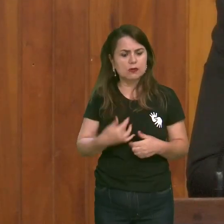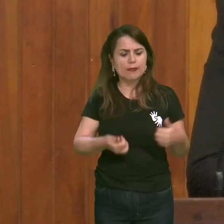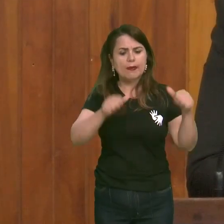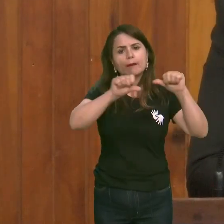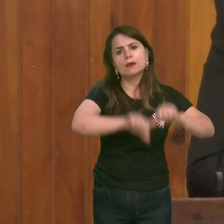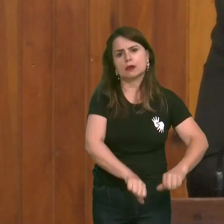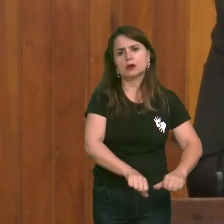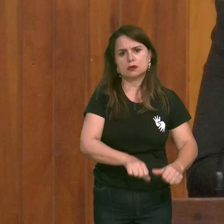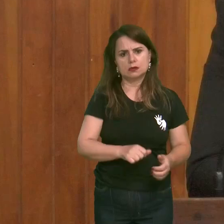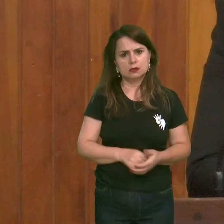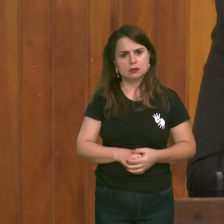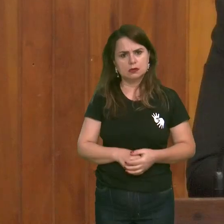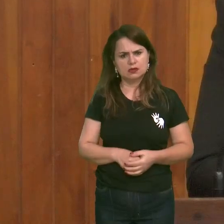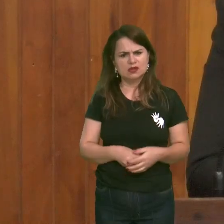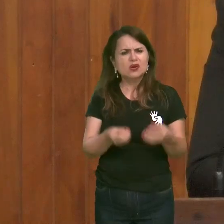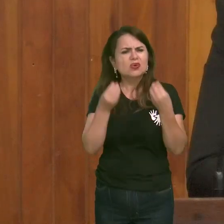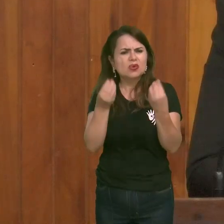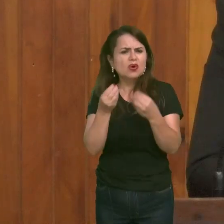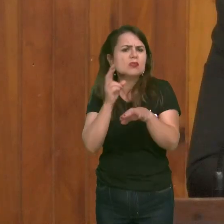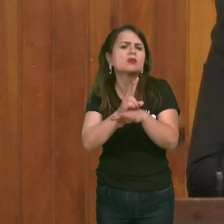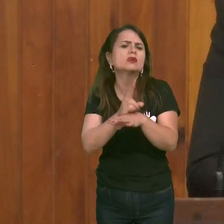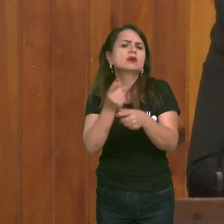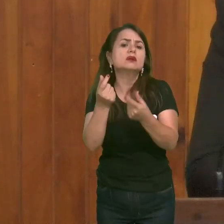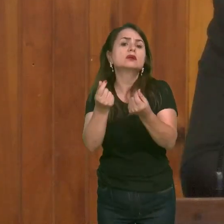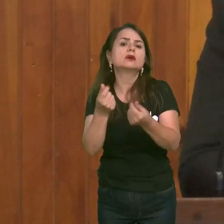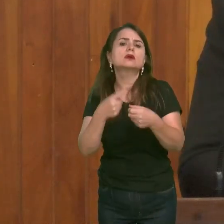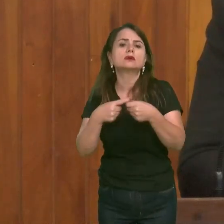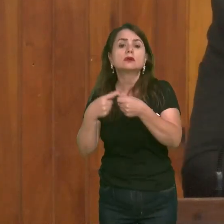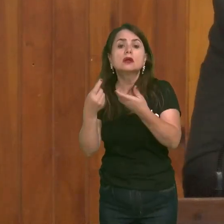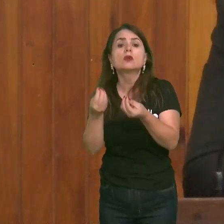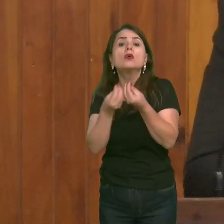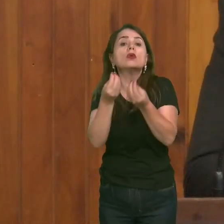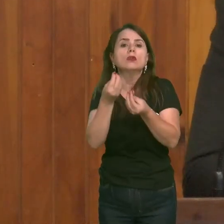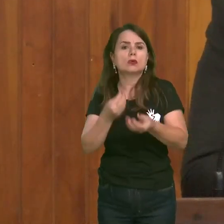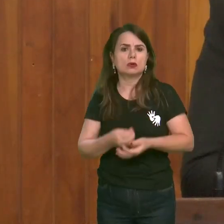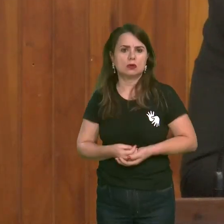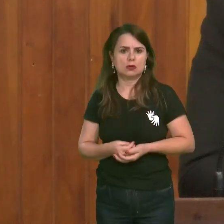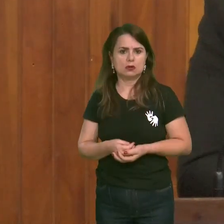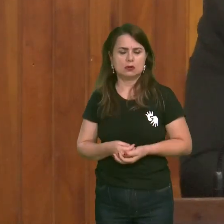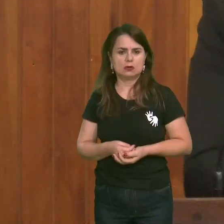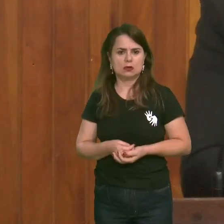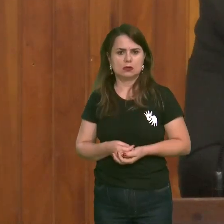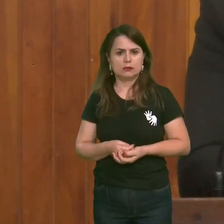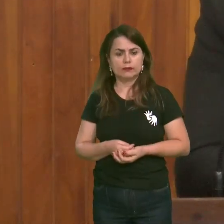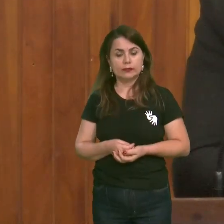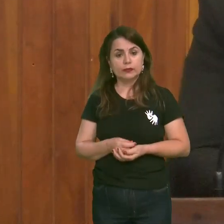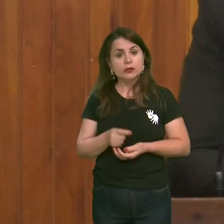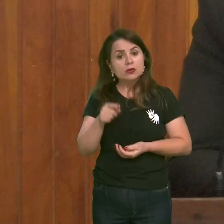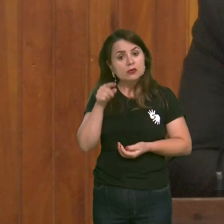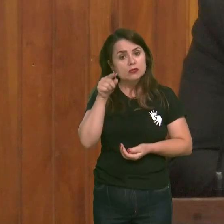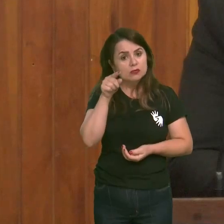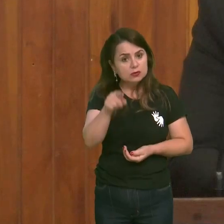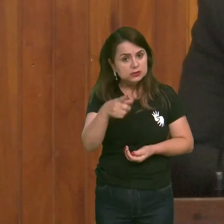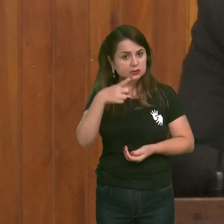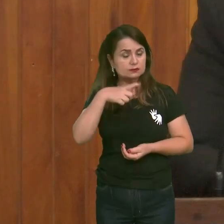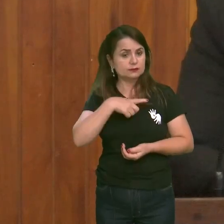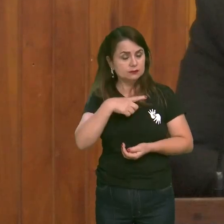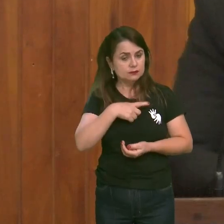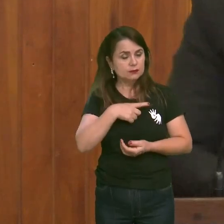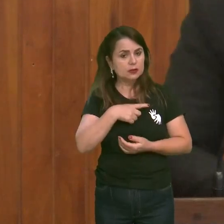e tá sendo bem administrado o dinheiro não tá você tem partes de dinheiro